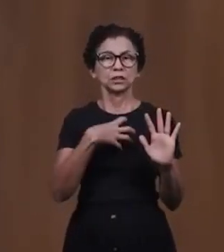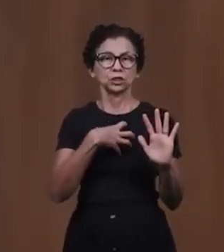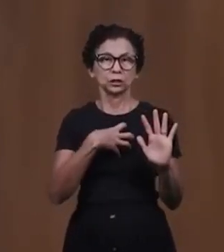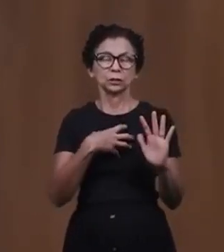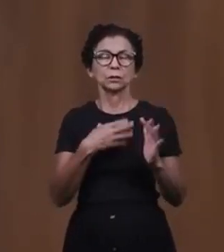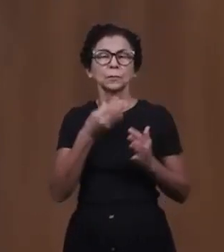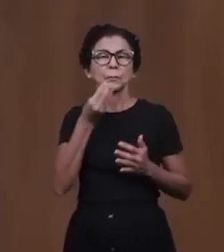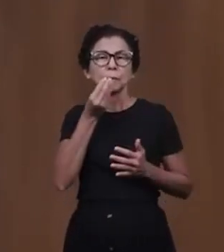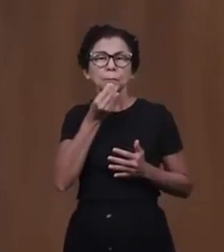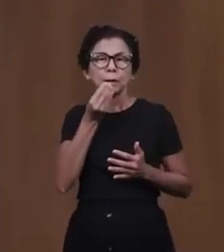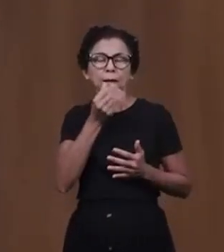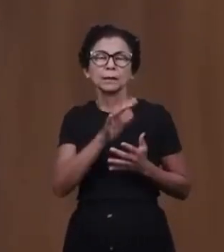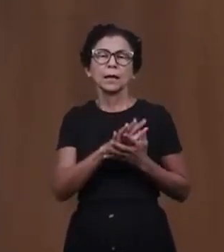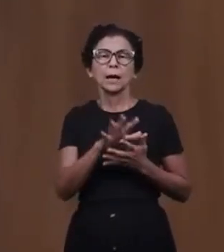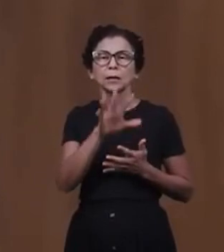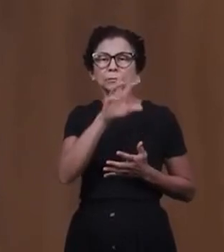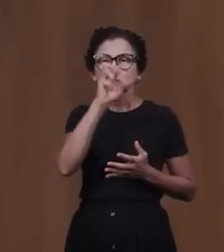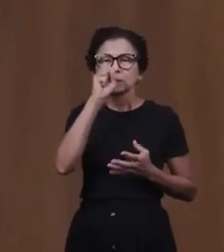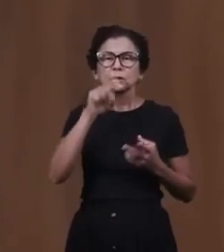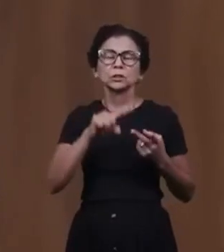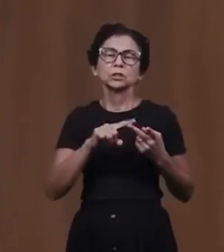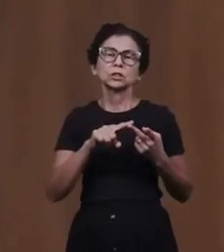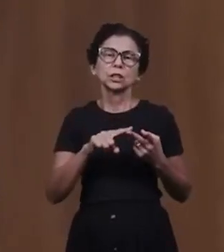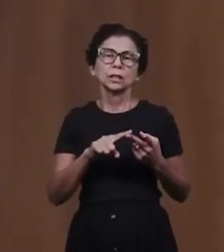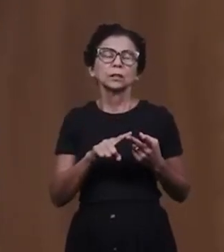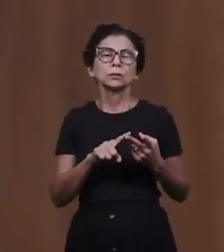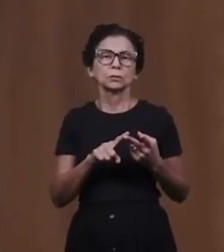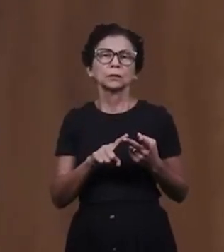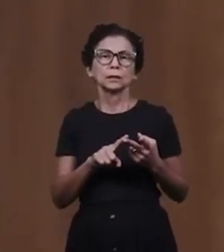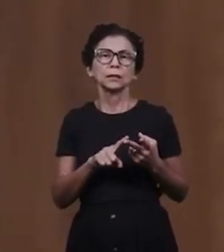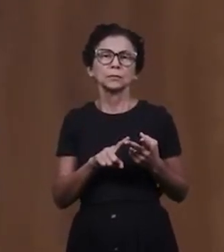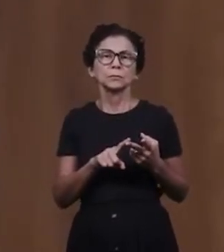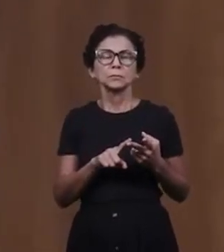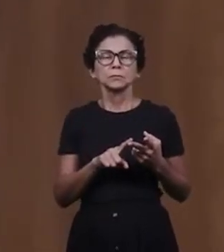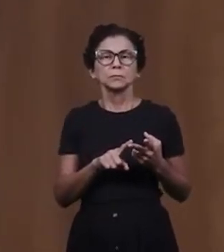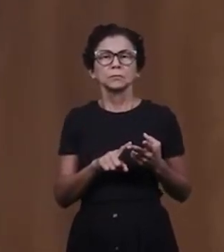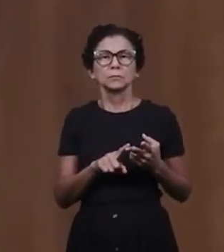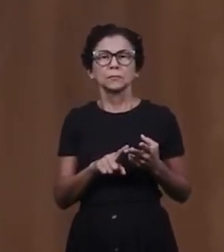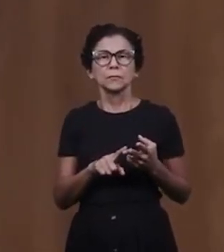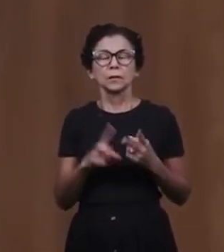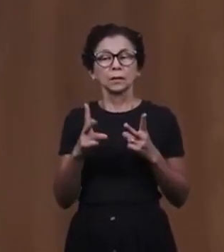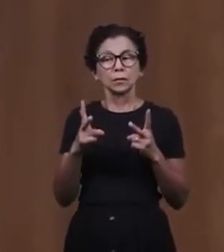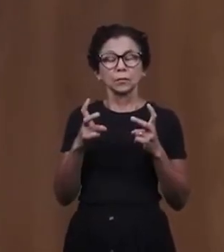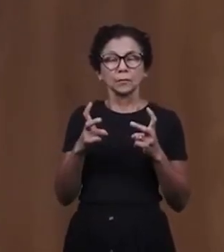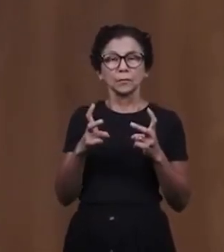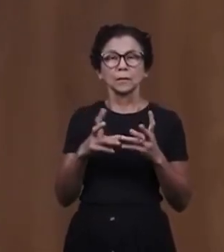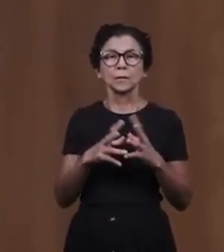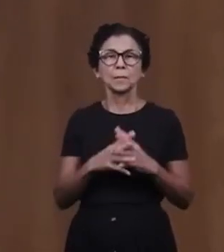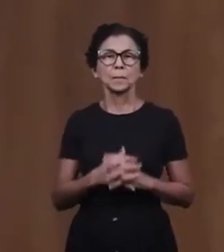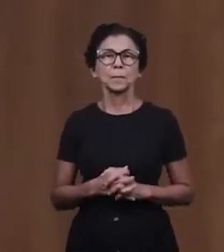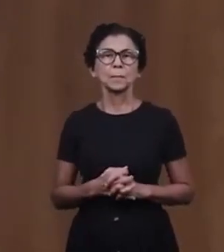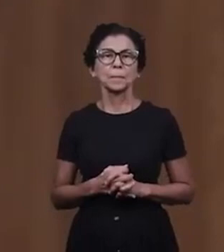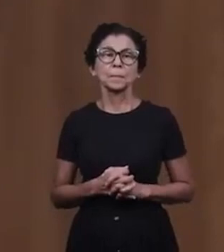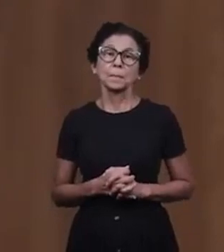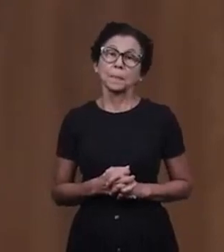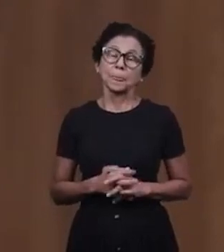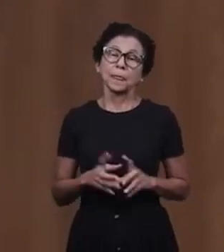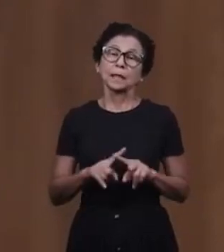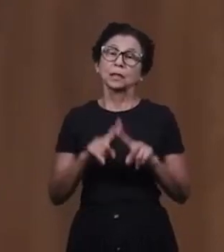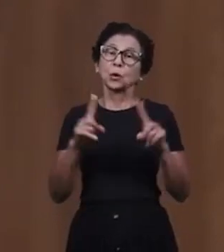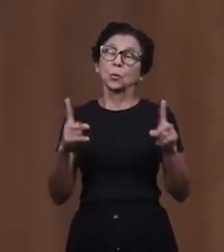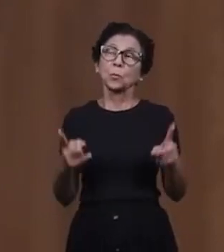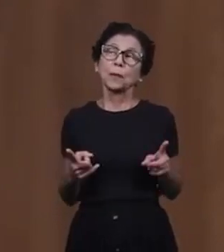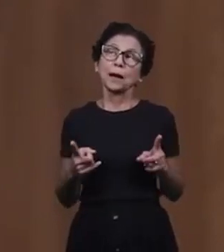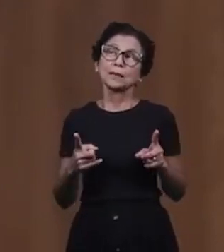escondido, oculto. E é uma operação do Espírito Santo para que aquilo que está além dos nossos sentidos possa ser compreendido. Então